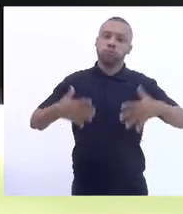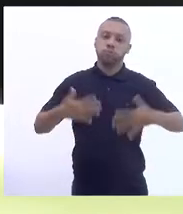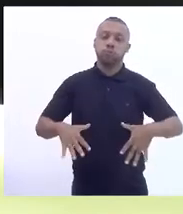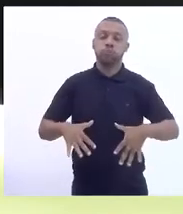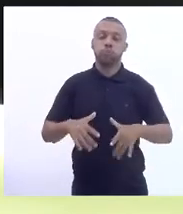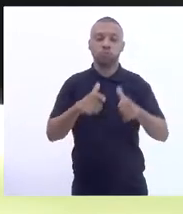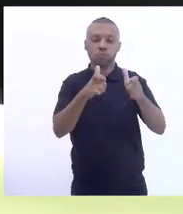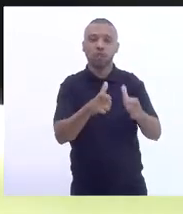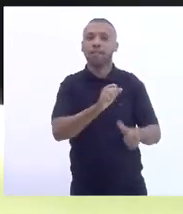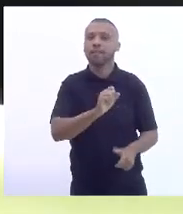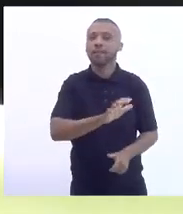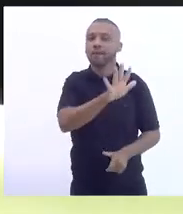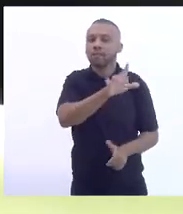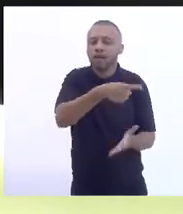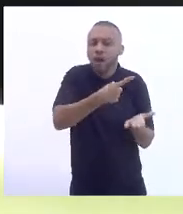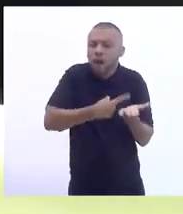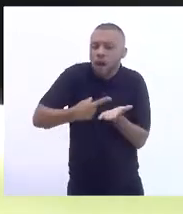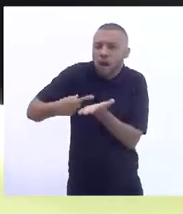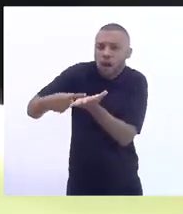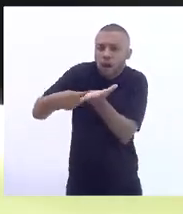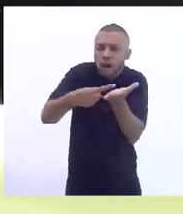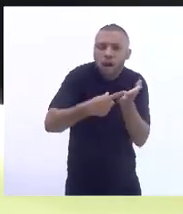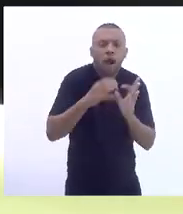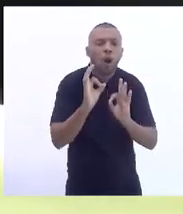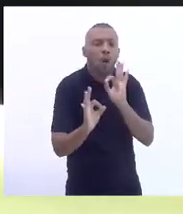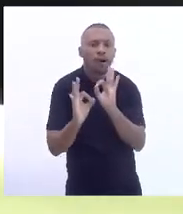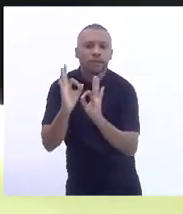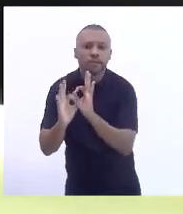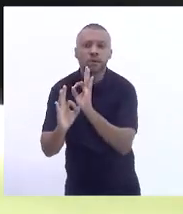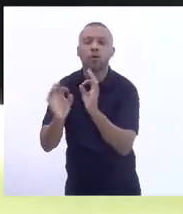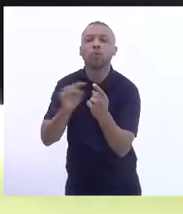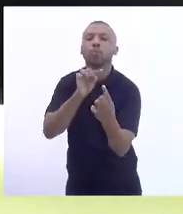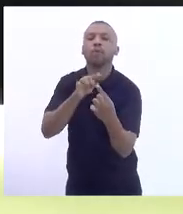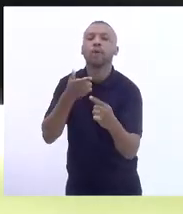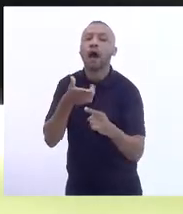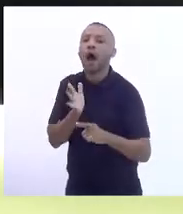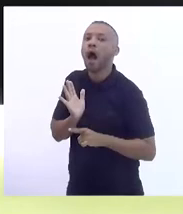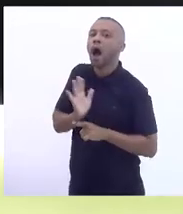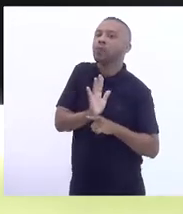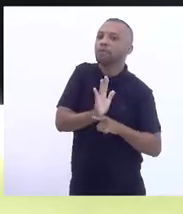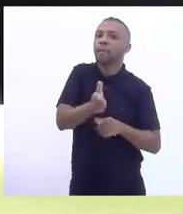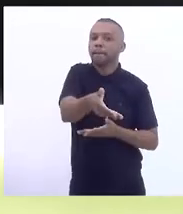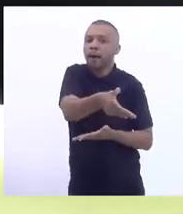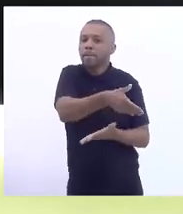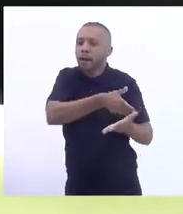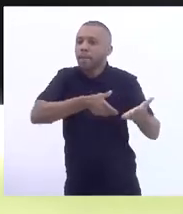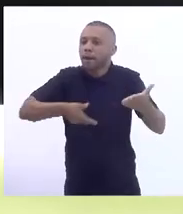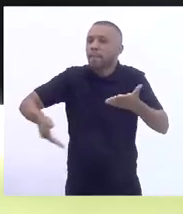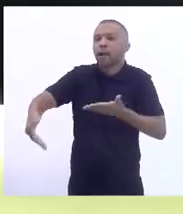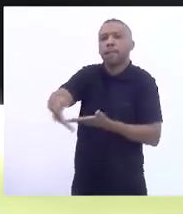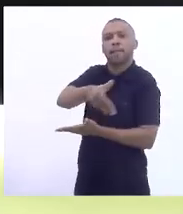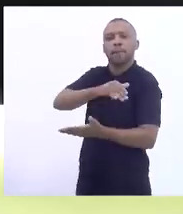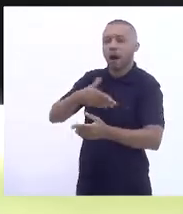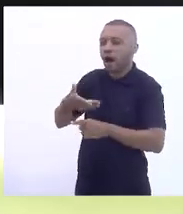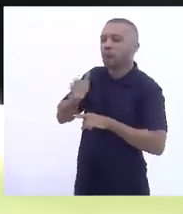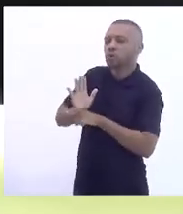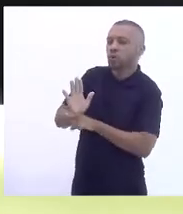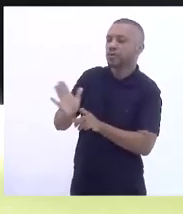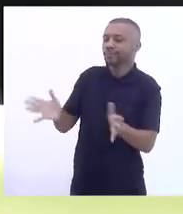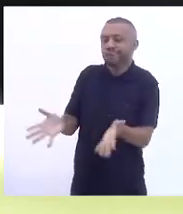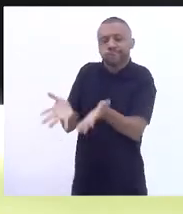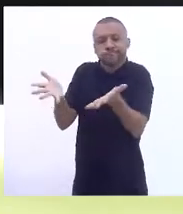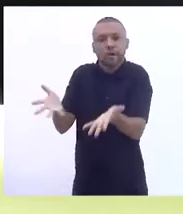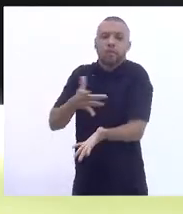favela se alto organizou mais uma vez para socorrer com ajuda humanitária ajuda a sanitária